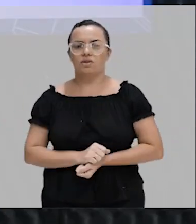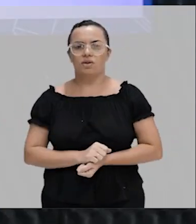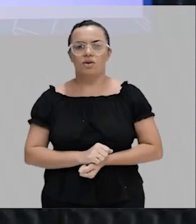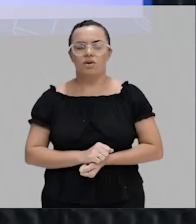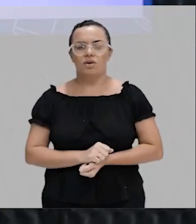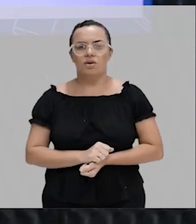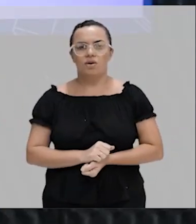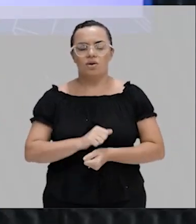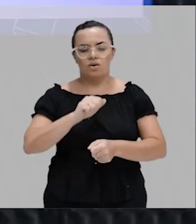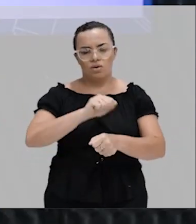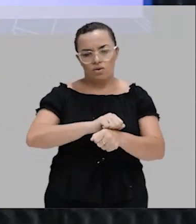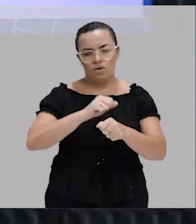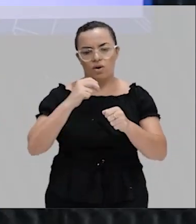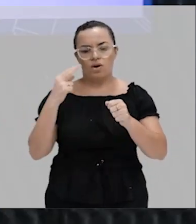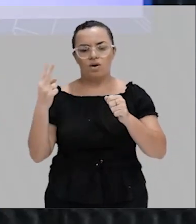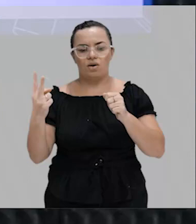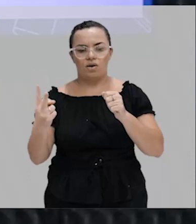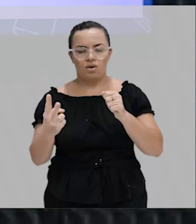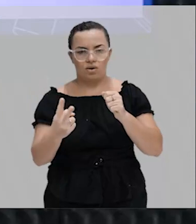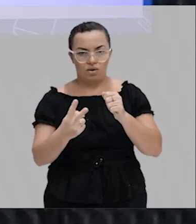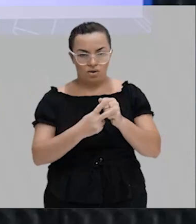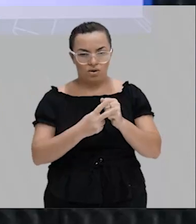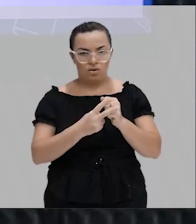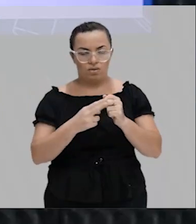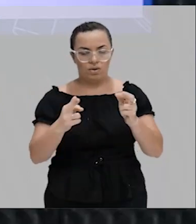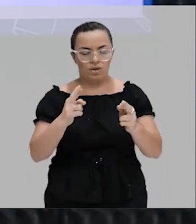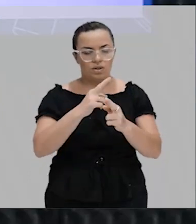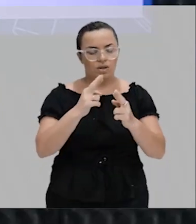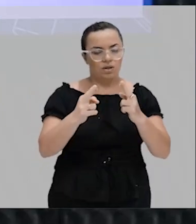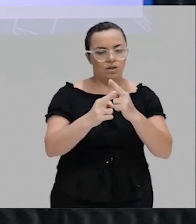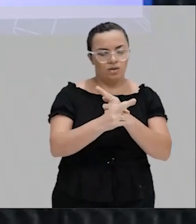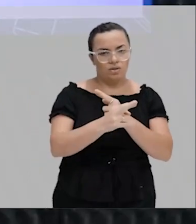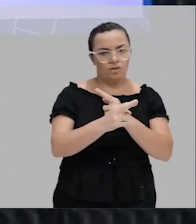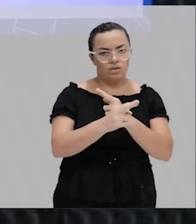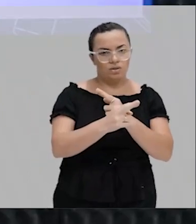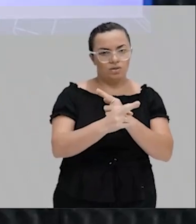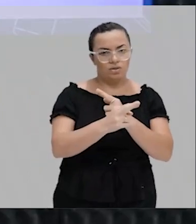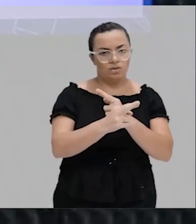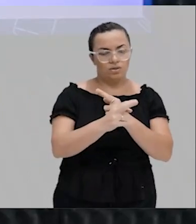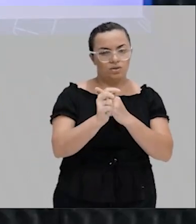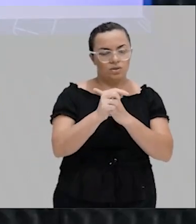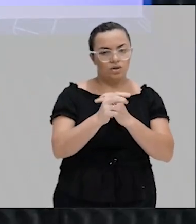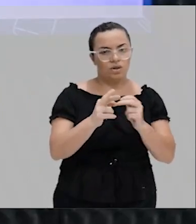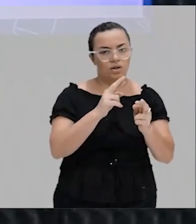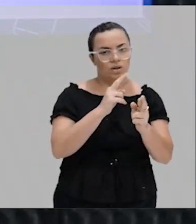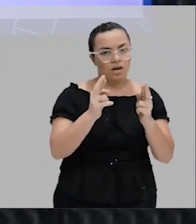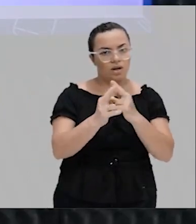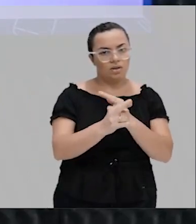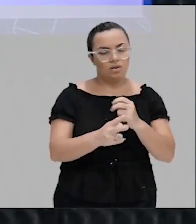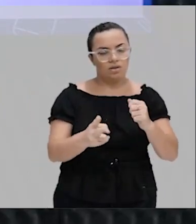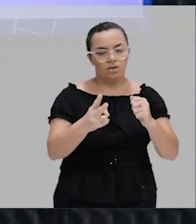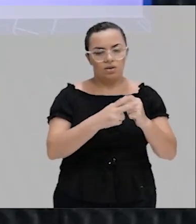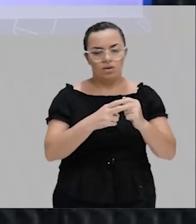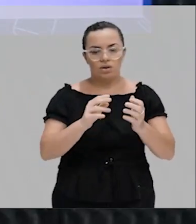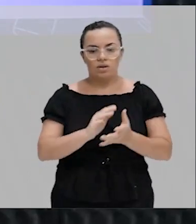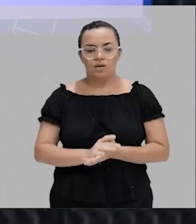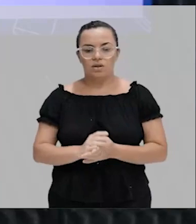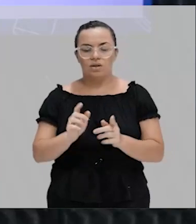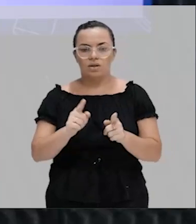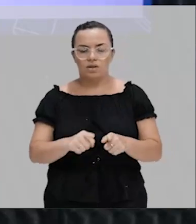relacionado diretamente ao verbo. Nós temos a preposição e a conjunção, que estão ali servindo